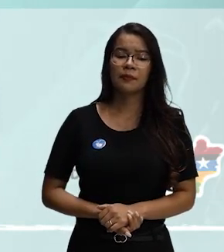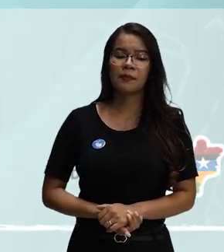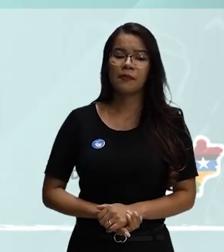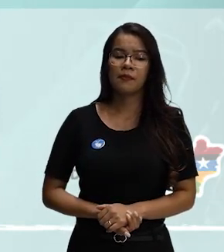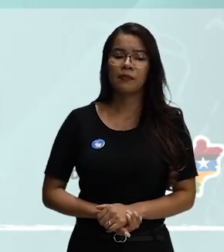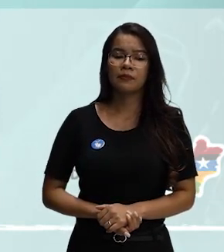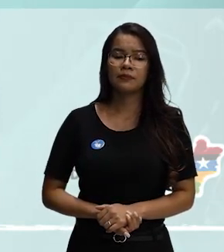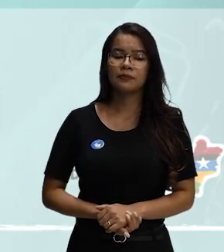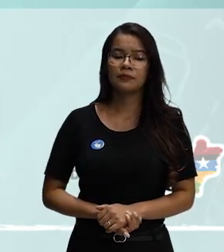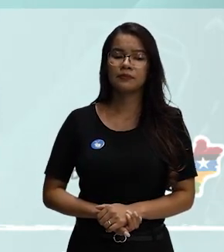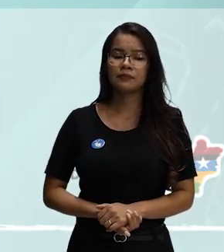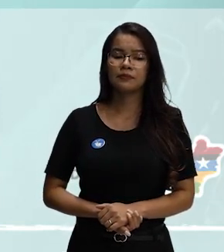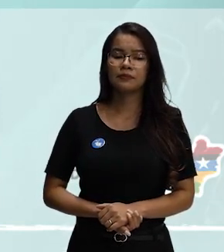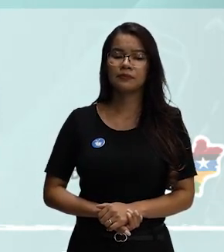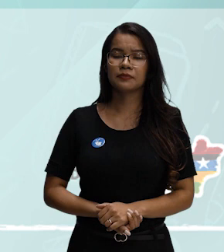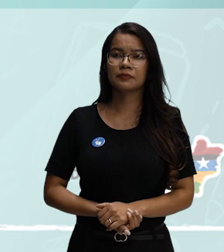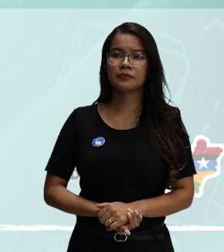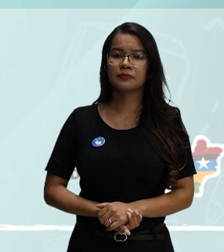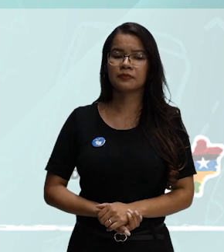está?